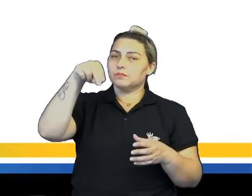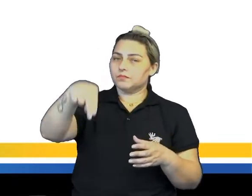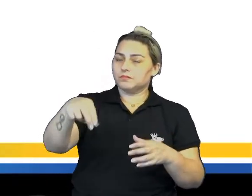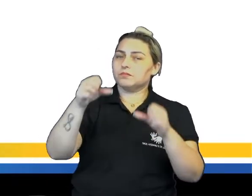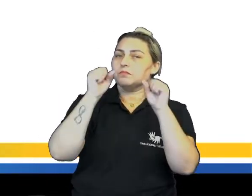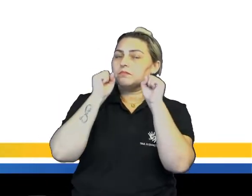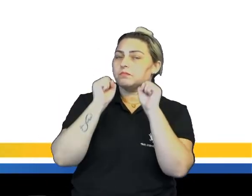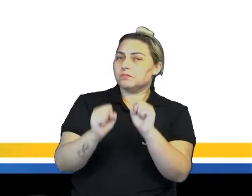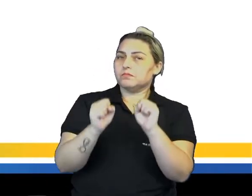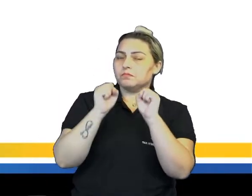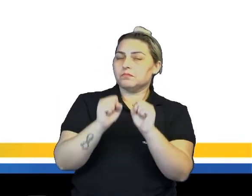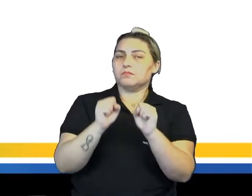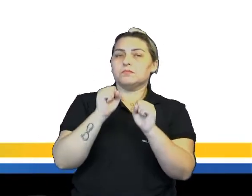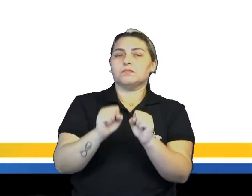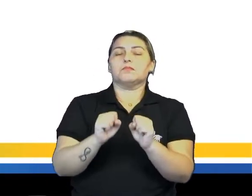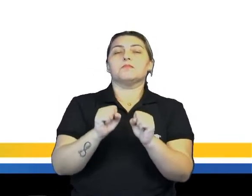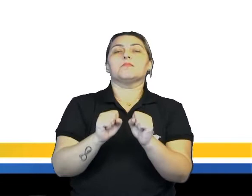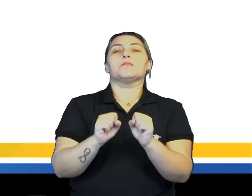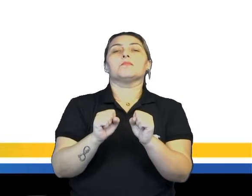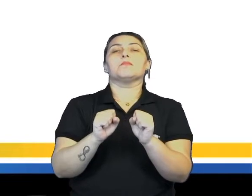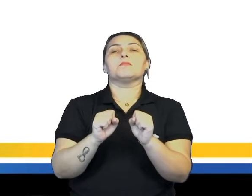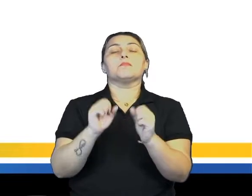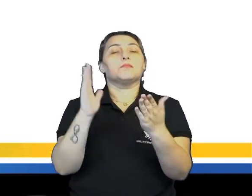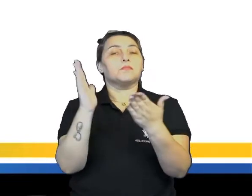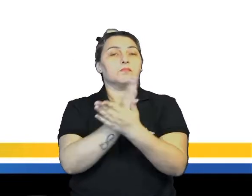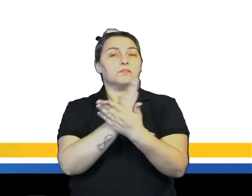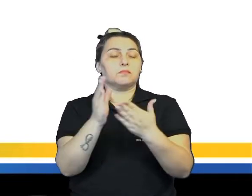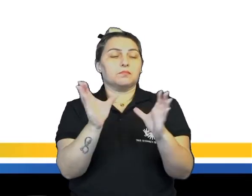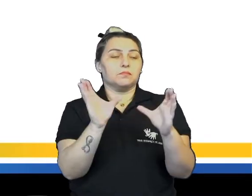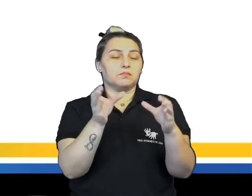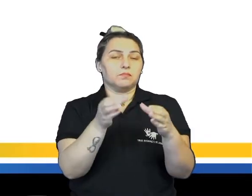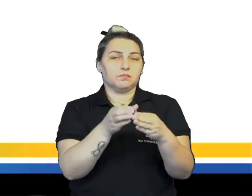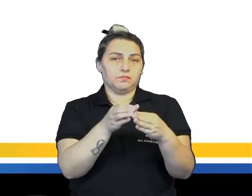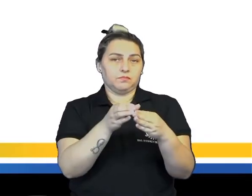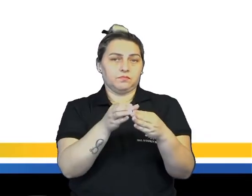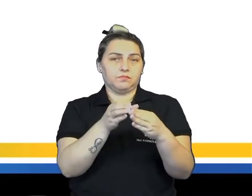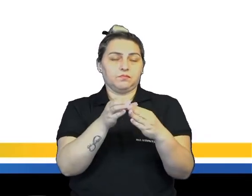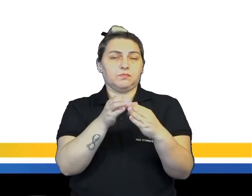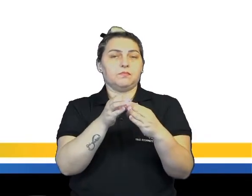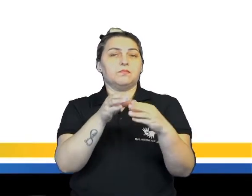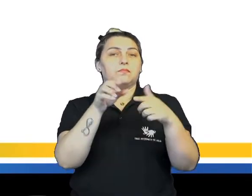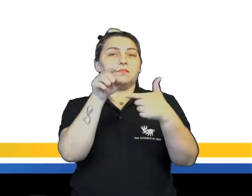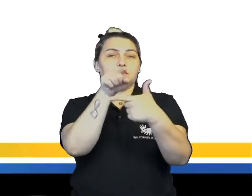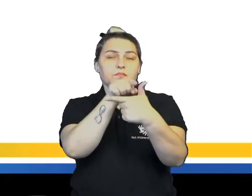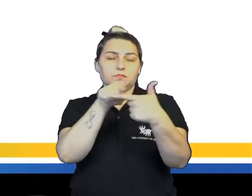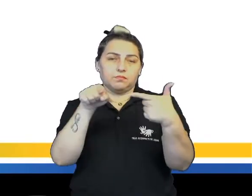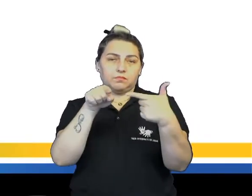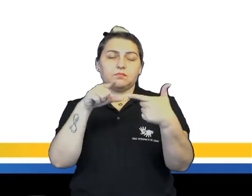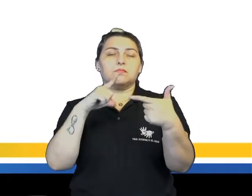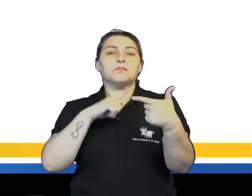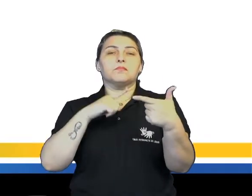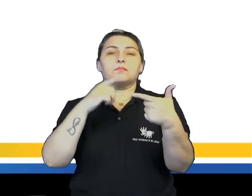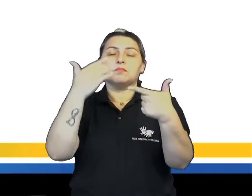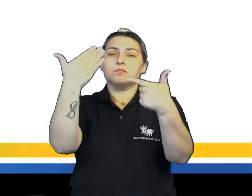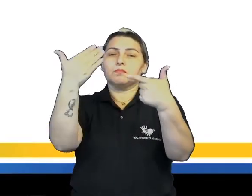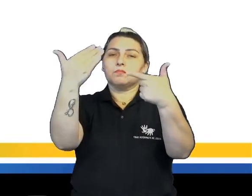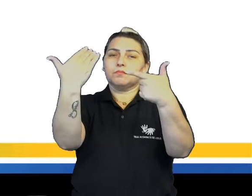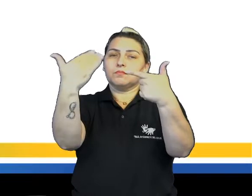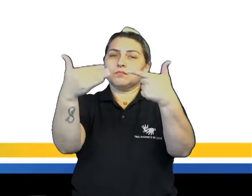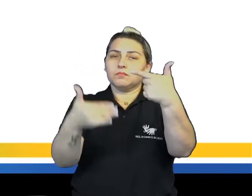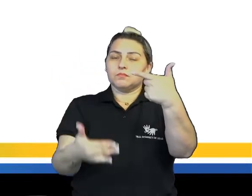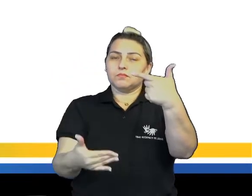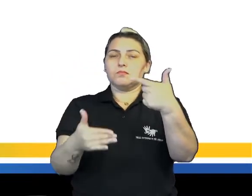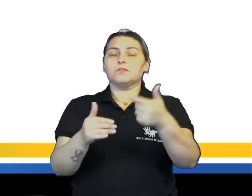eles podem ser subdivididos em alguns conjuntos. E aí nós vamos ter esses que eu vou listar para vocês